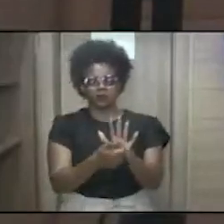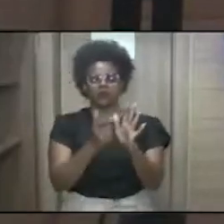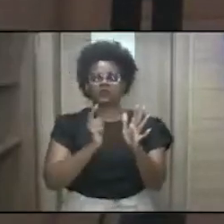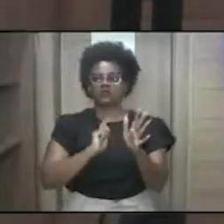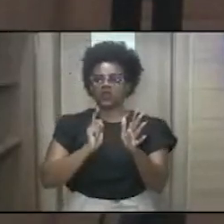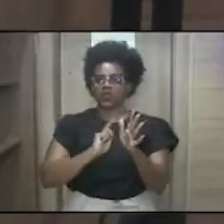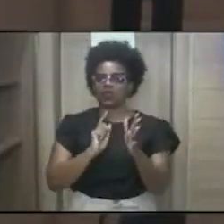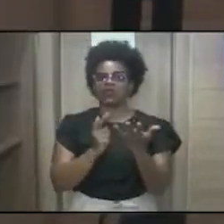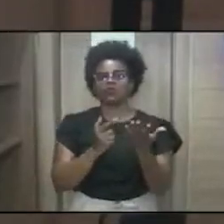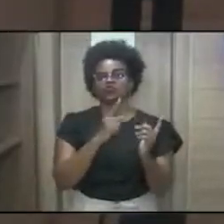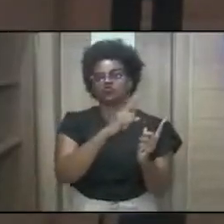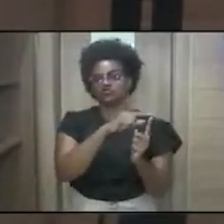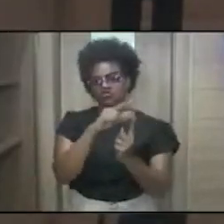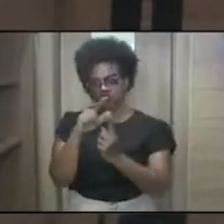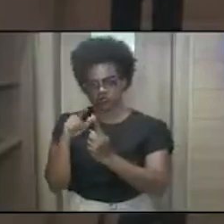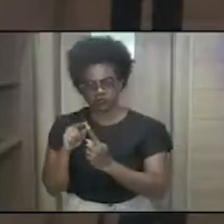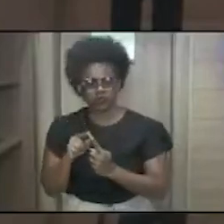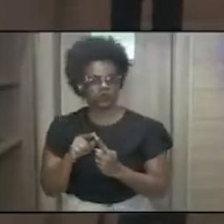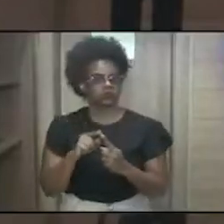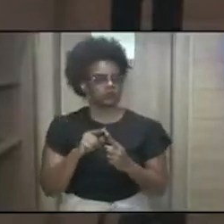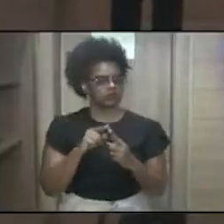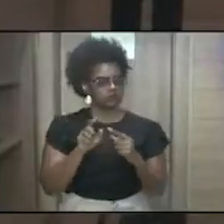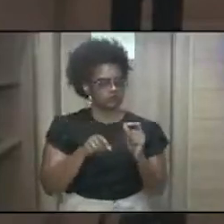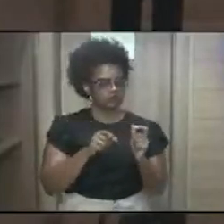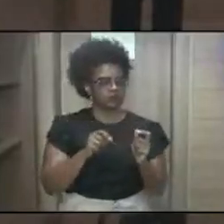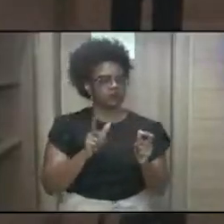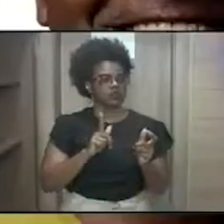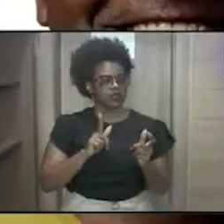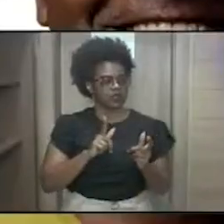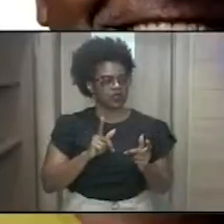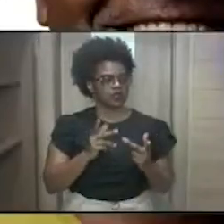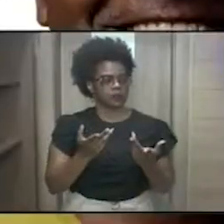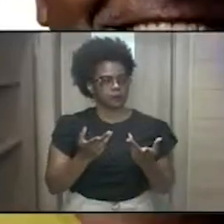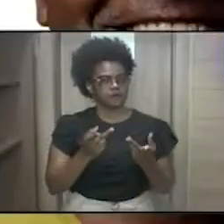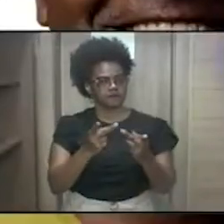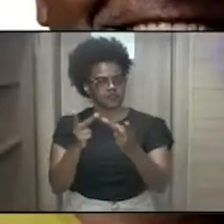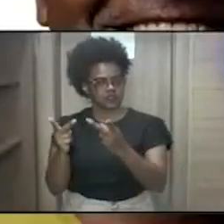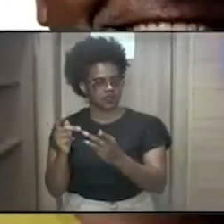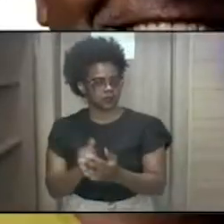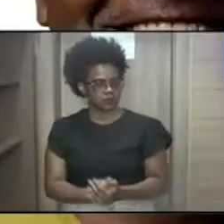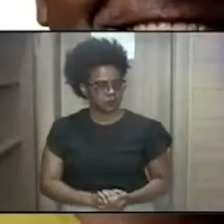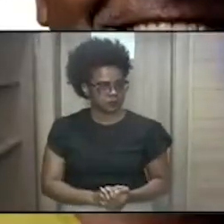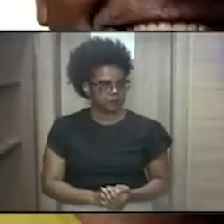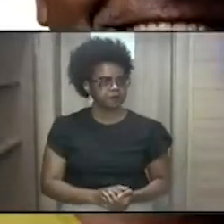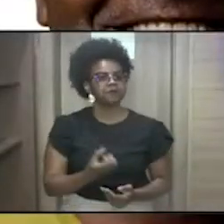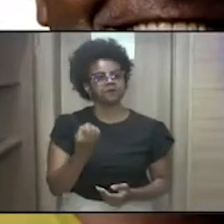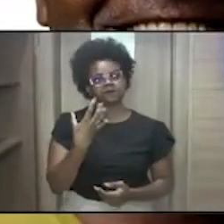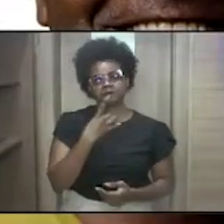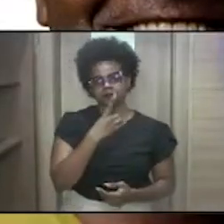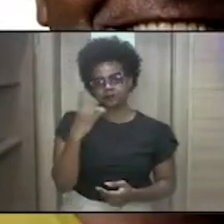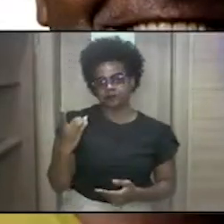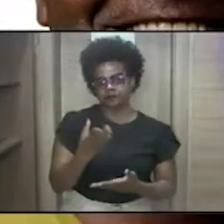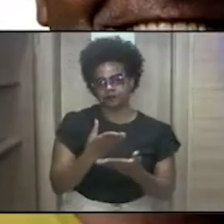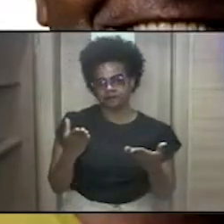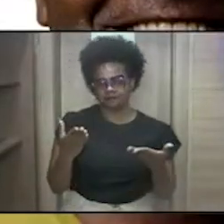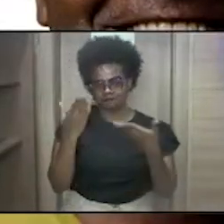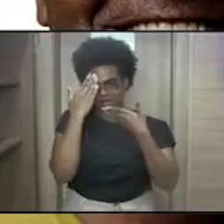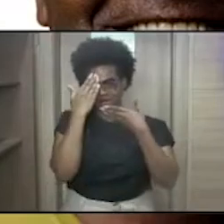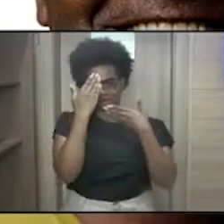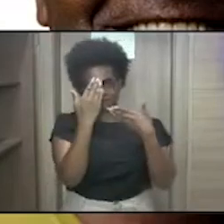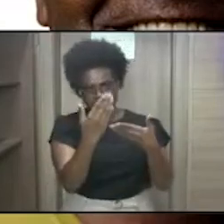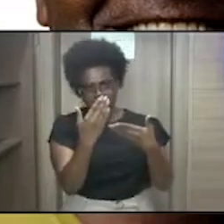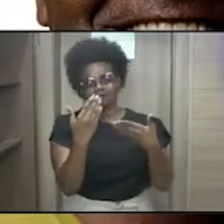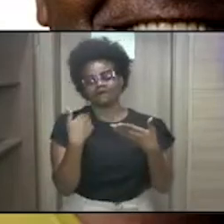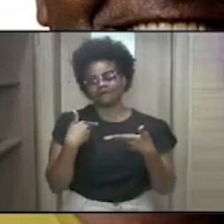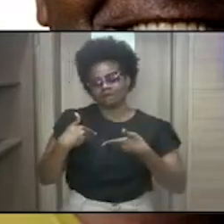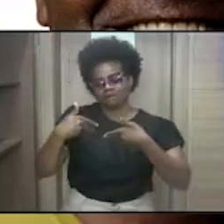profundidade os casos que foram visitados. Bom dia, gente. Obrigada, Soninha. Obrigada,